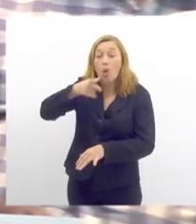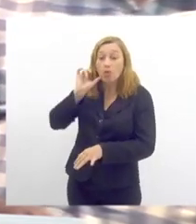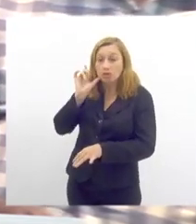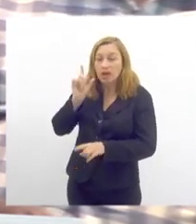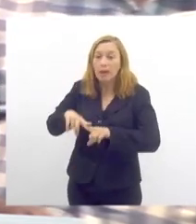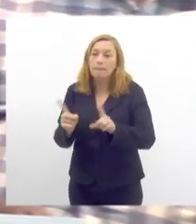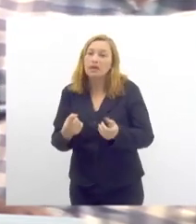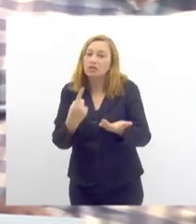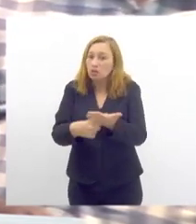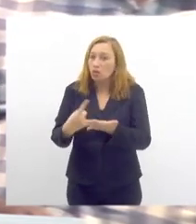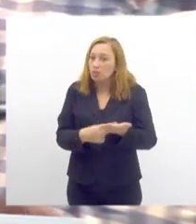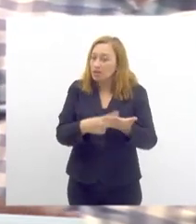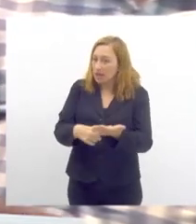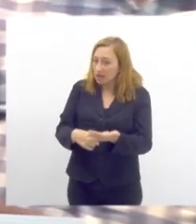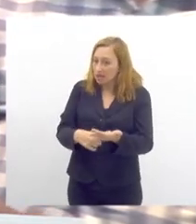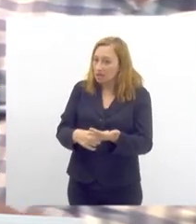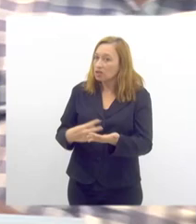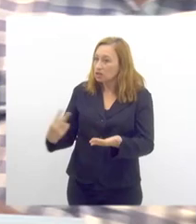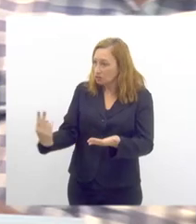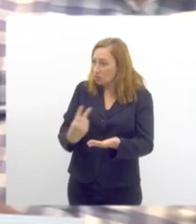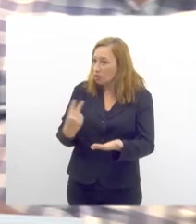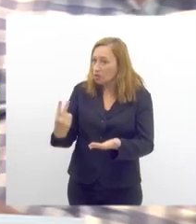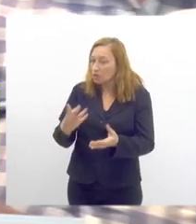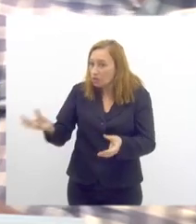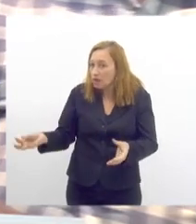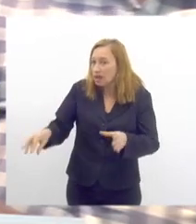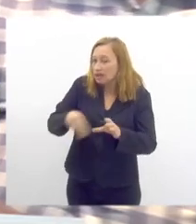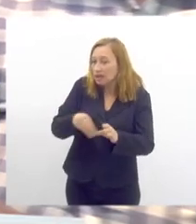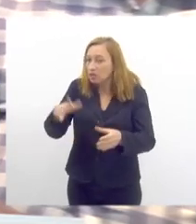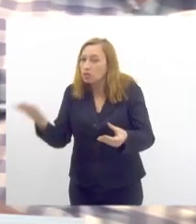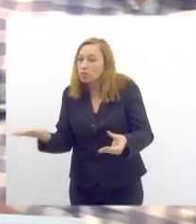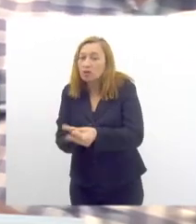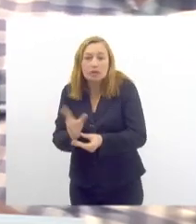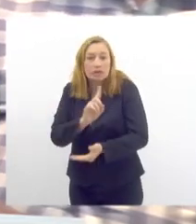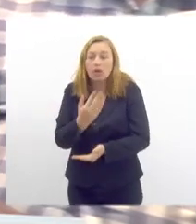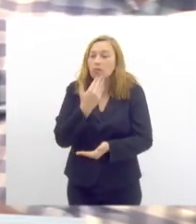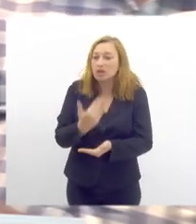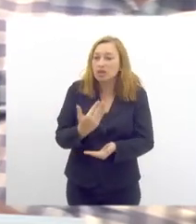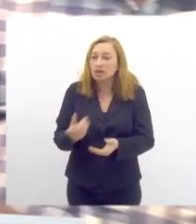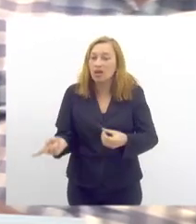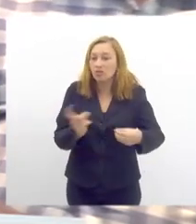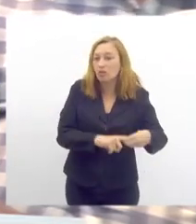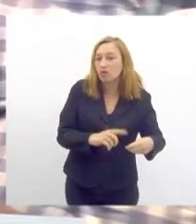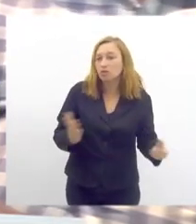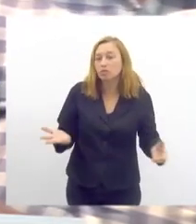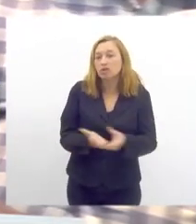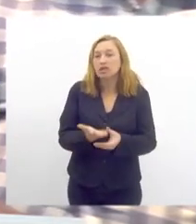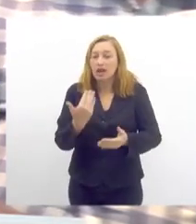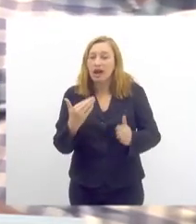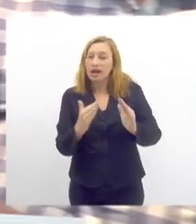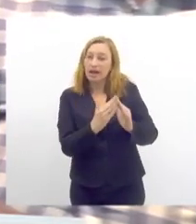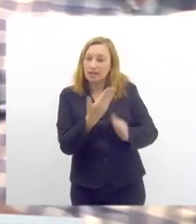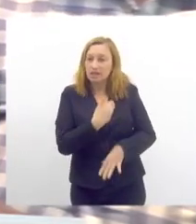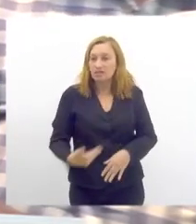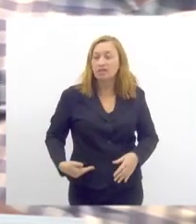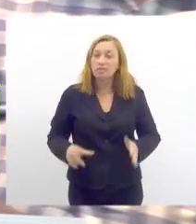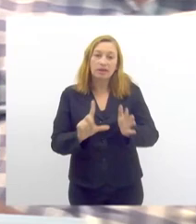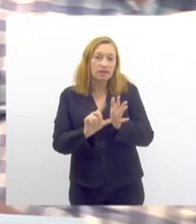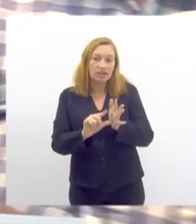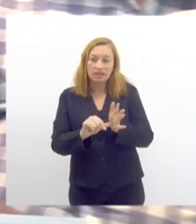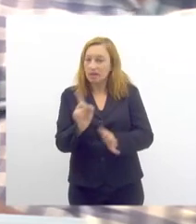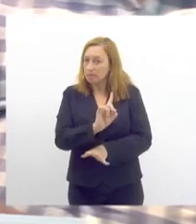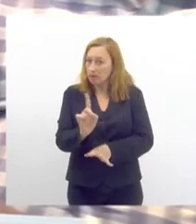combinado entre as partes, que a gente colocaria isso no processo. Não solicitaria o retorno do processo da Casa Civil para não haver mais